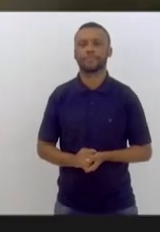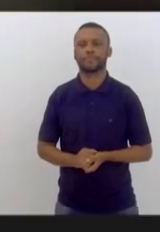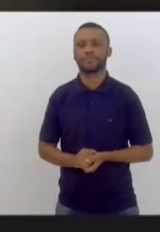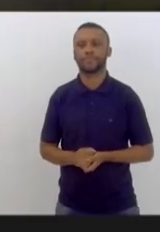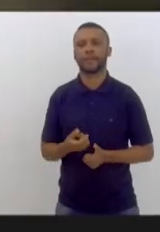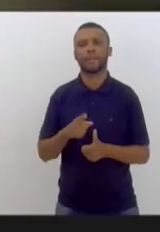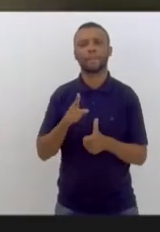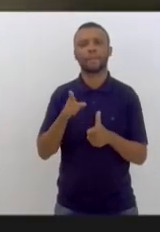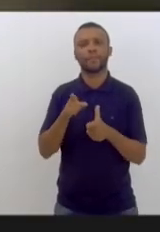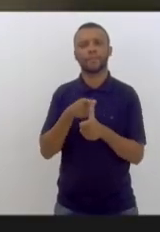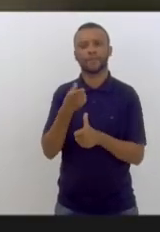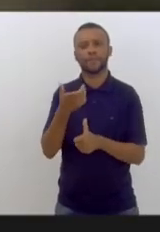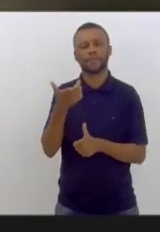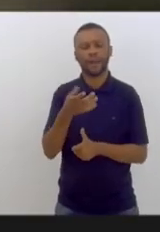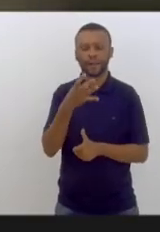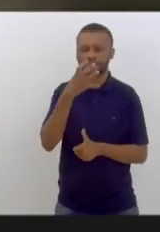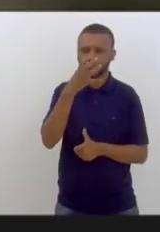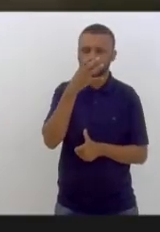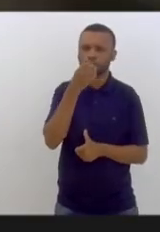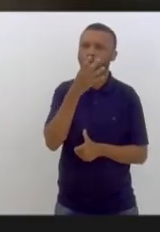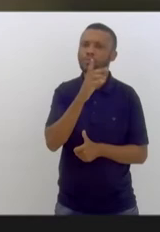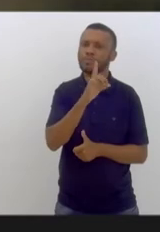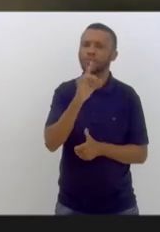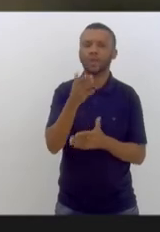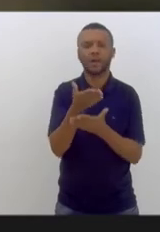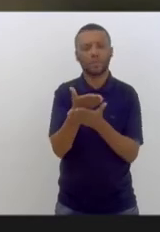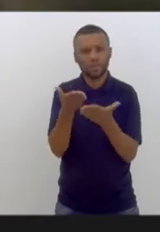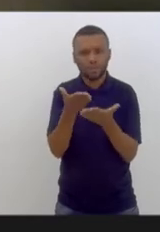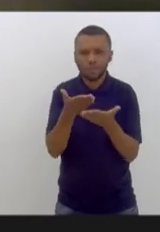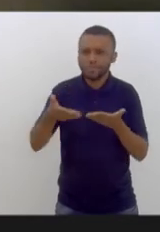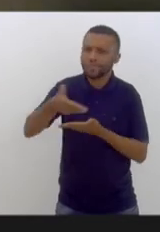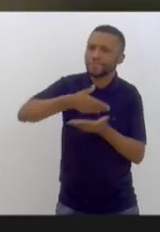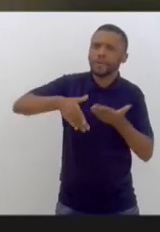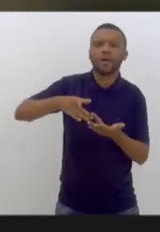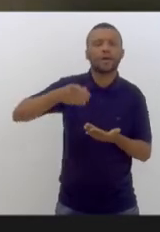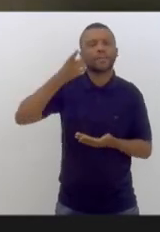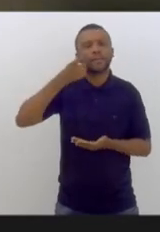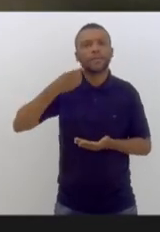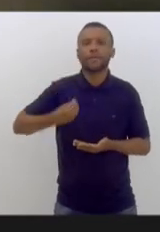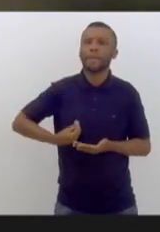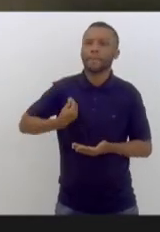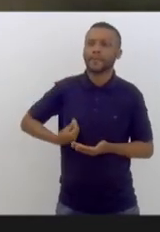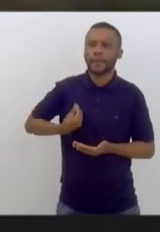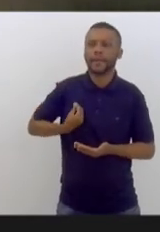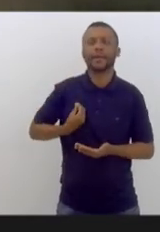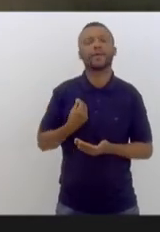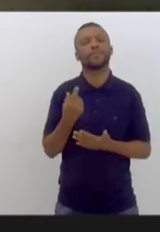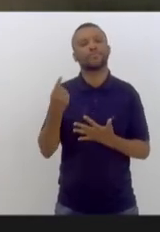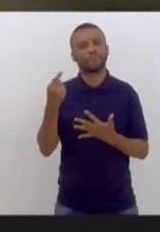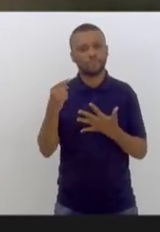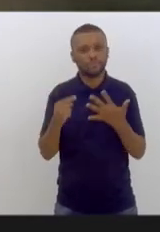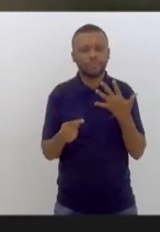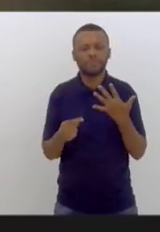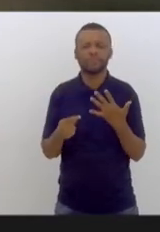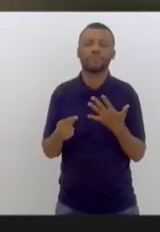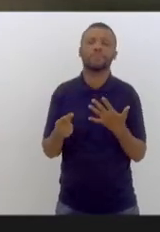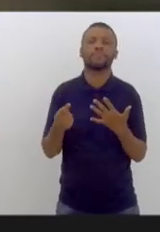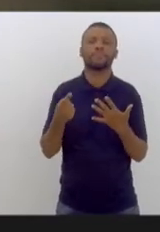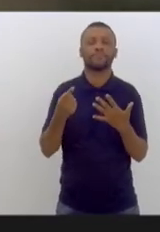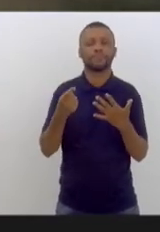Primeiramente, desejar bom dia a todos, a deputada presente, as secretárias, os servidores da